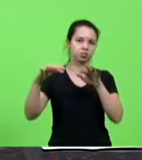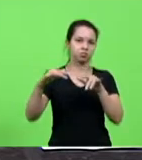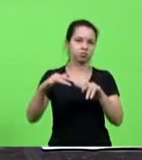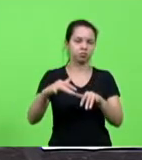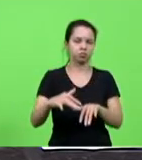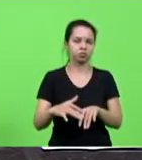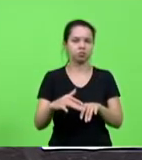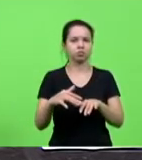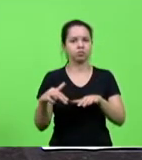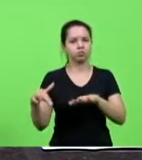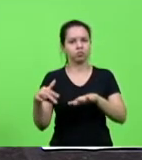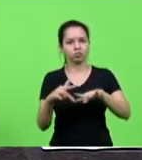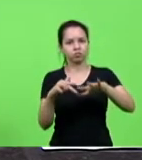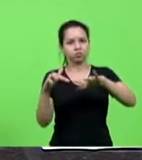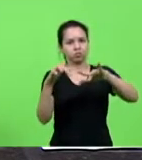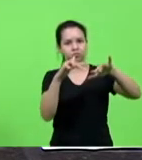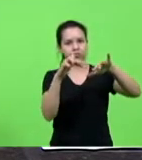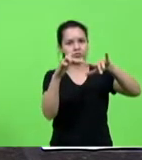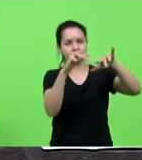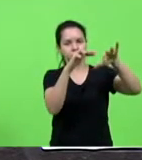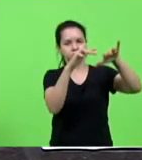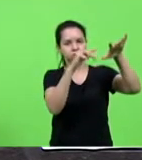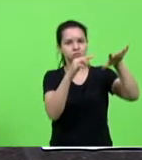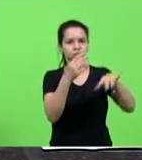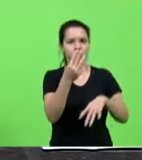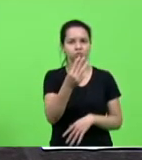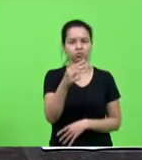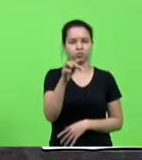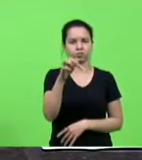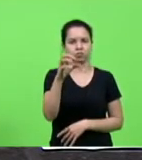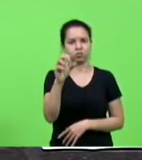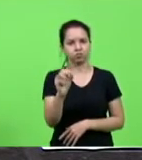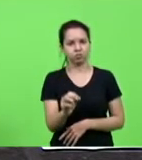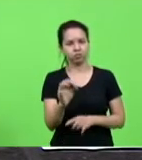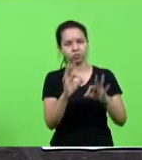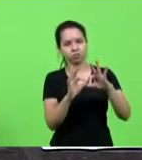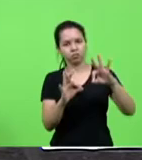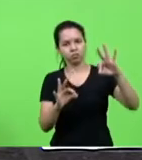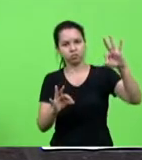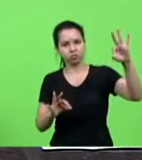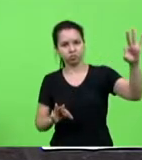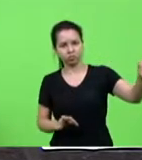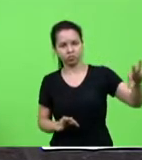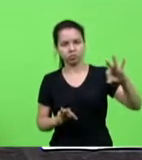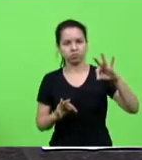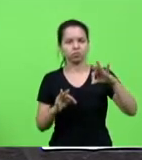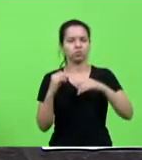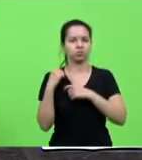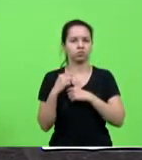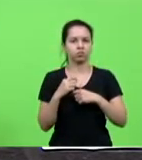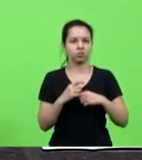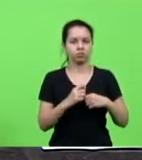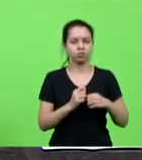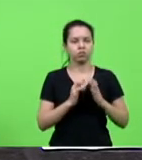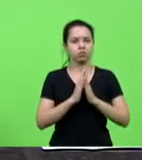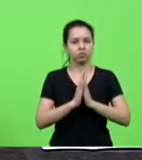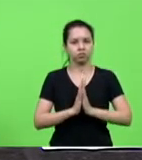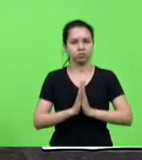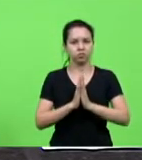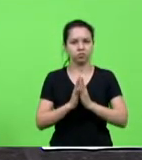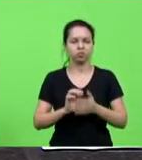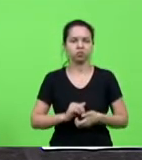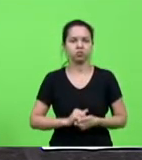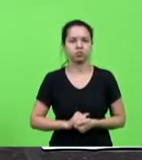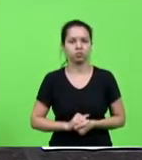370 metros rezando o terço. O ponto de destaque é